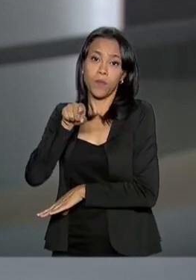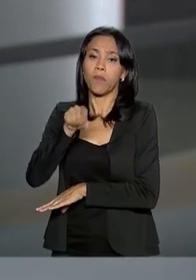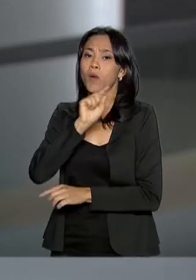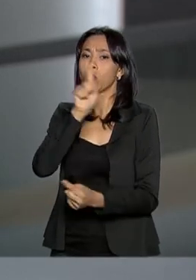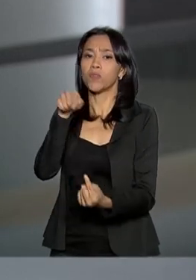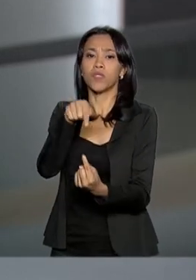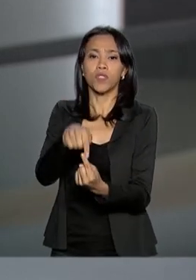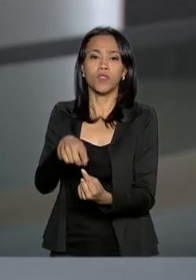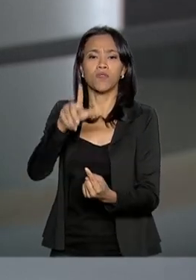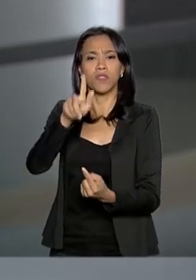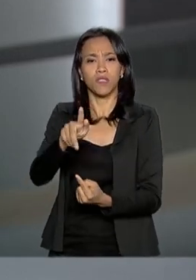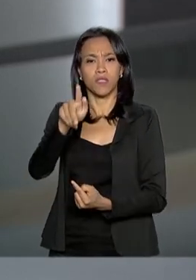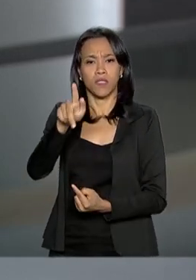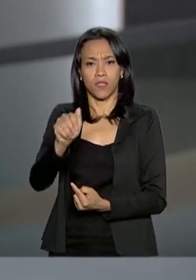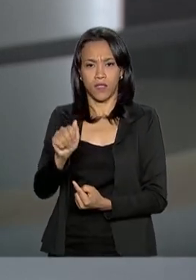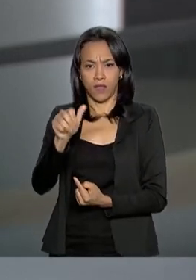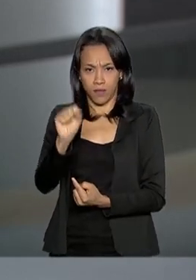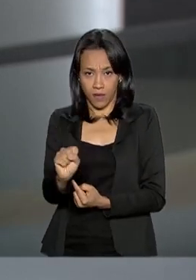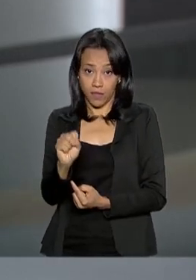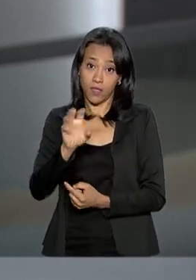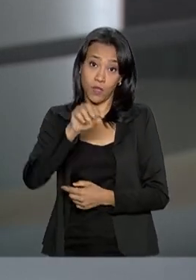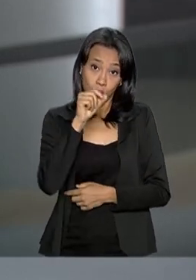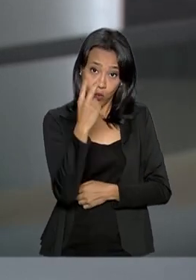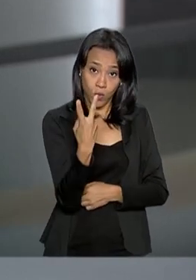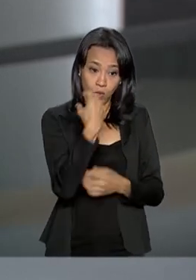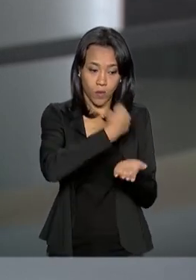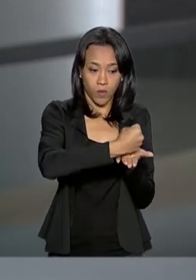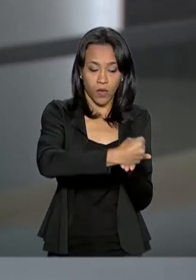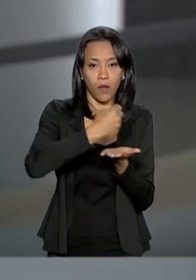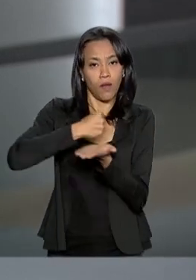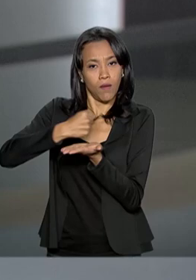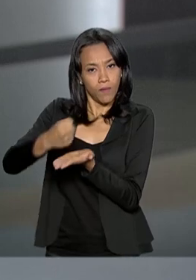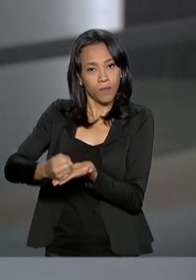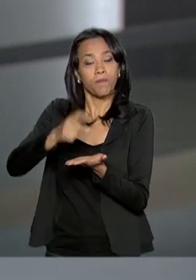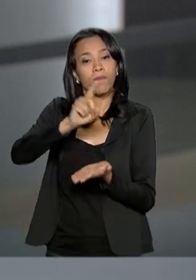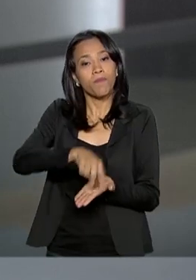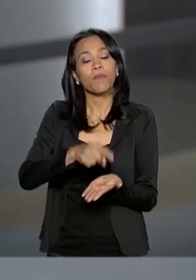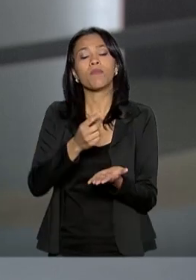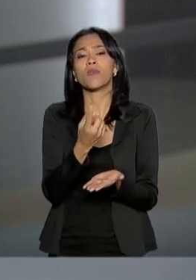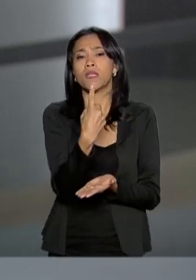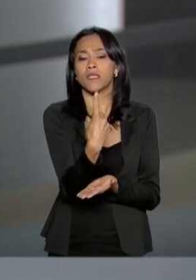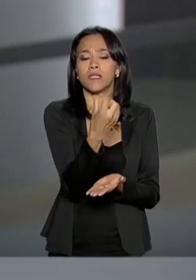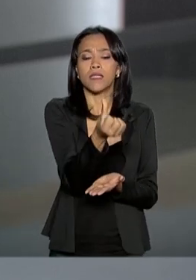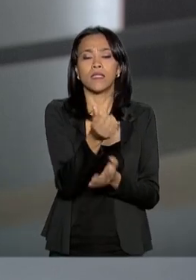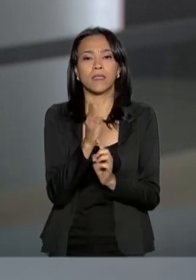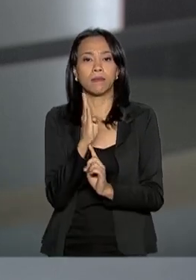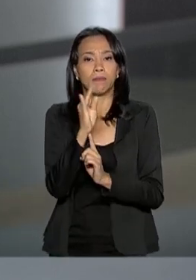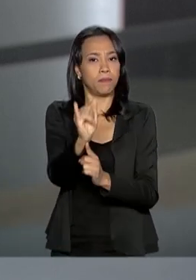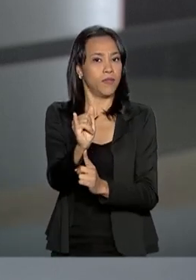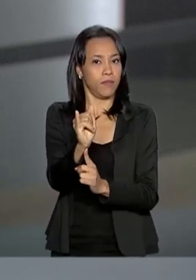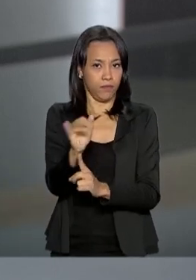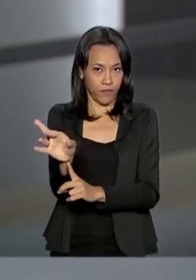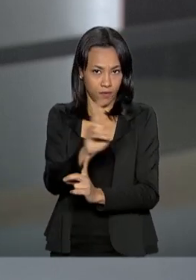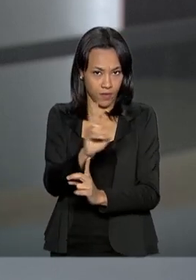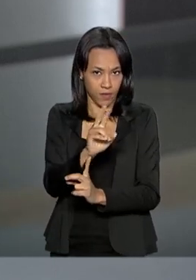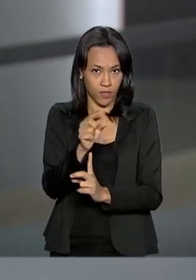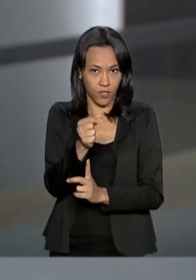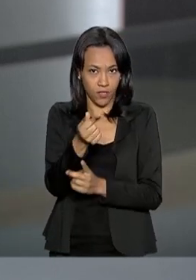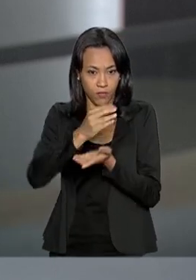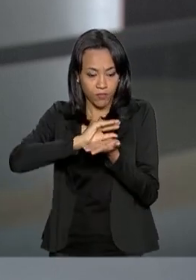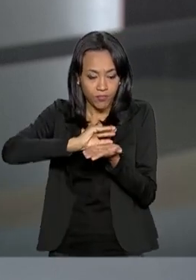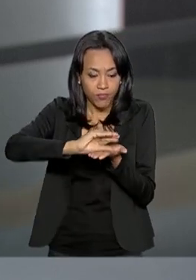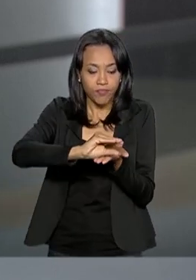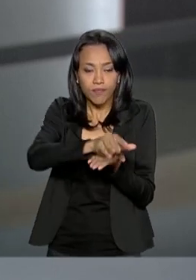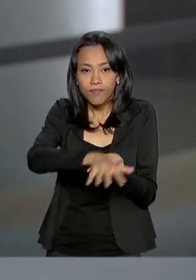natural liquefeito. A previsão dos dois contratos é de 16 bilhões de reais em investimentos. E